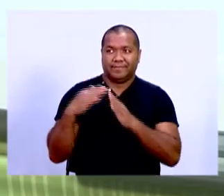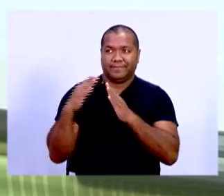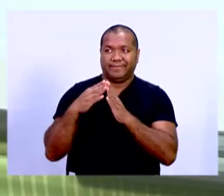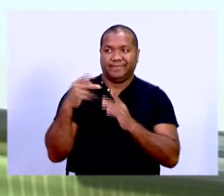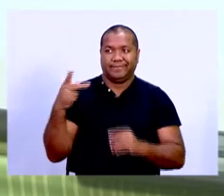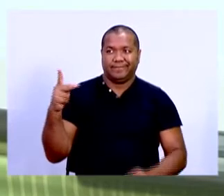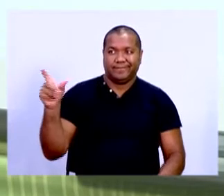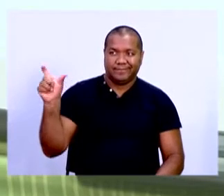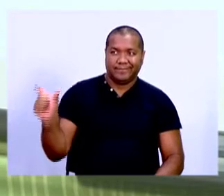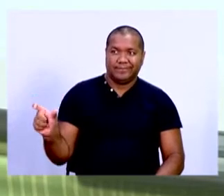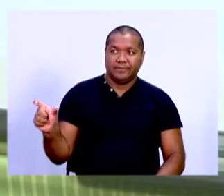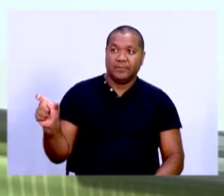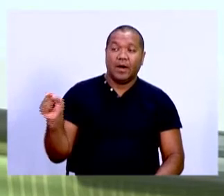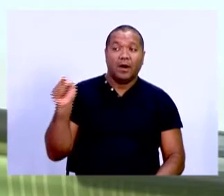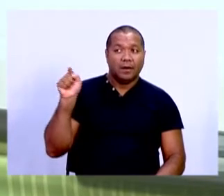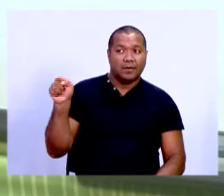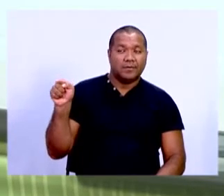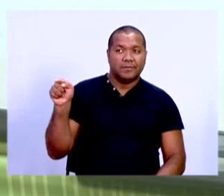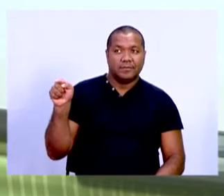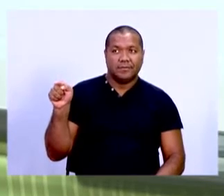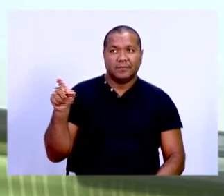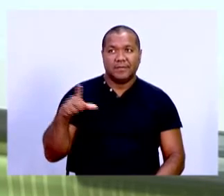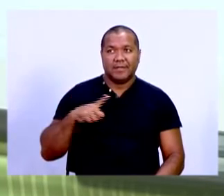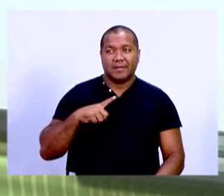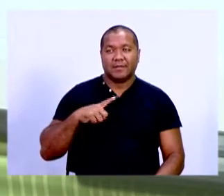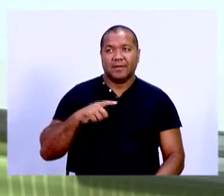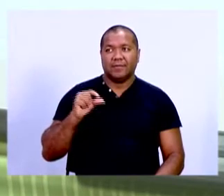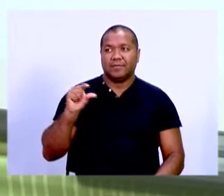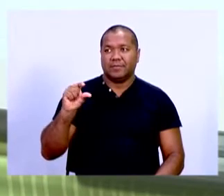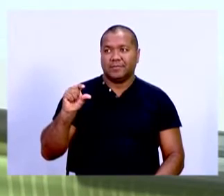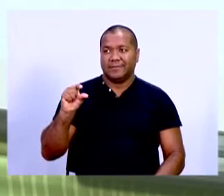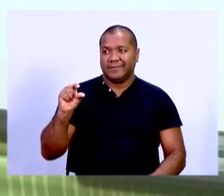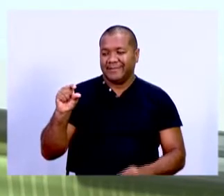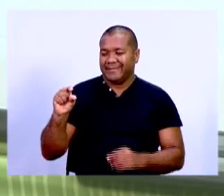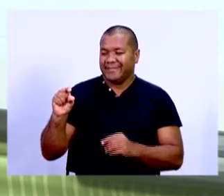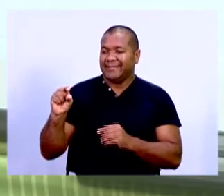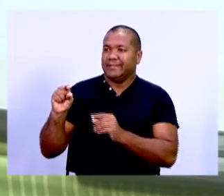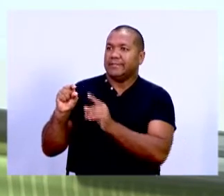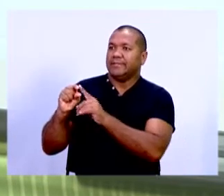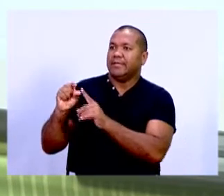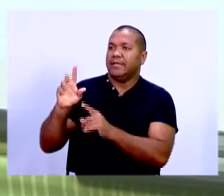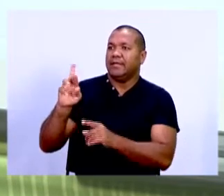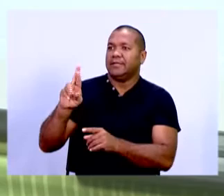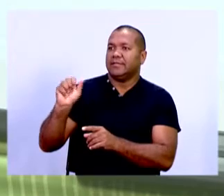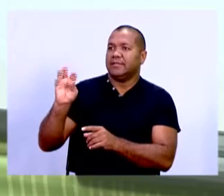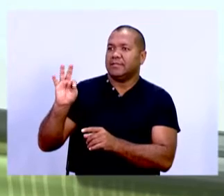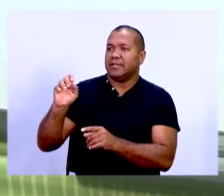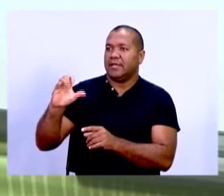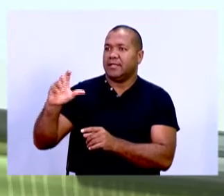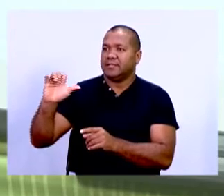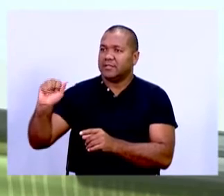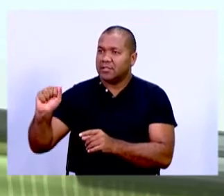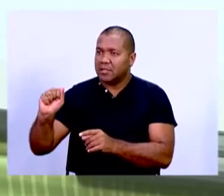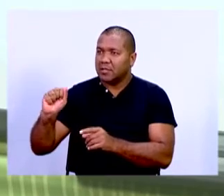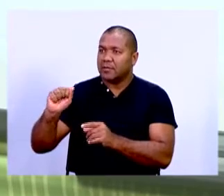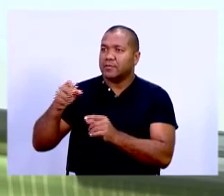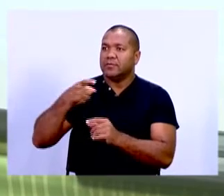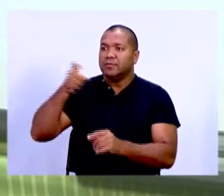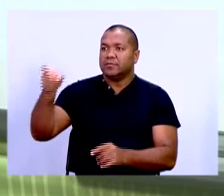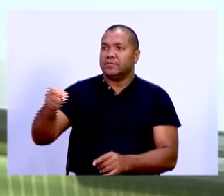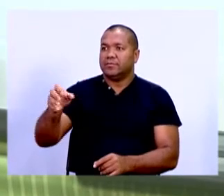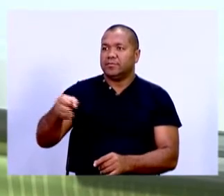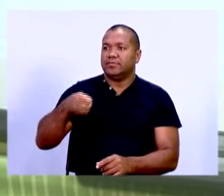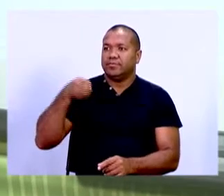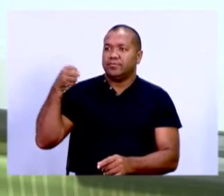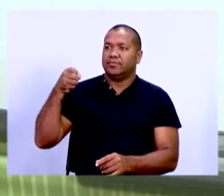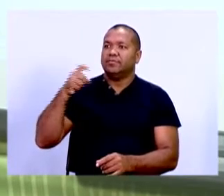cliente. Lá, vamos dizer que a resistência da geladeira dela quebrou. Ele volta na empresa para pegar